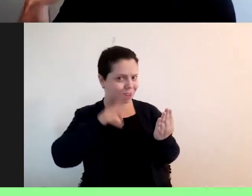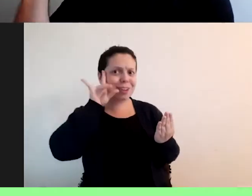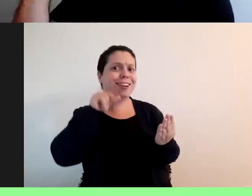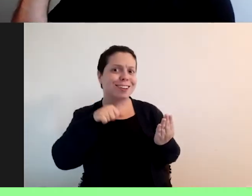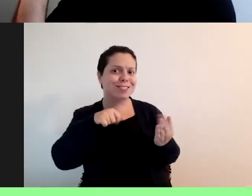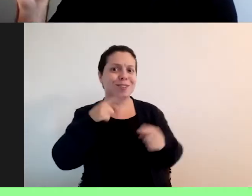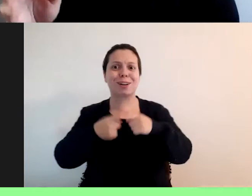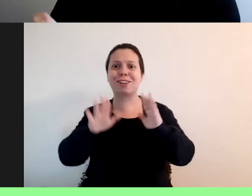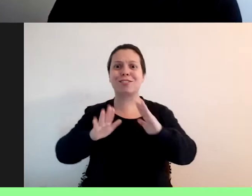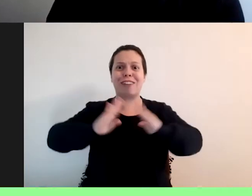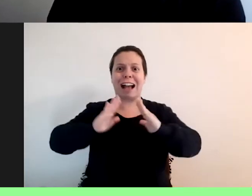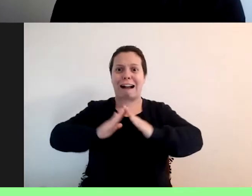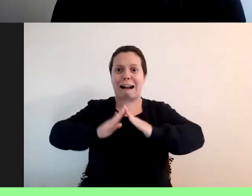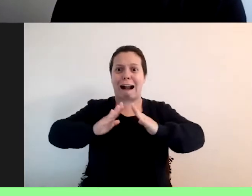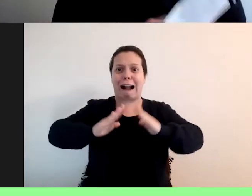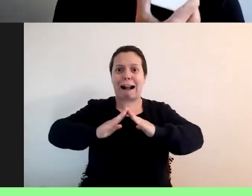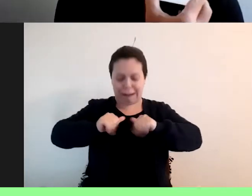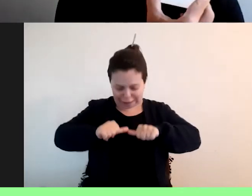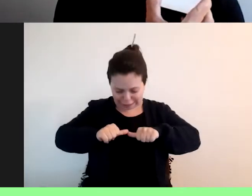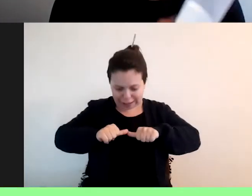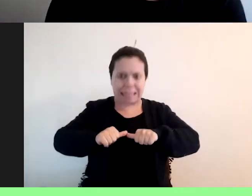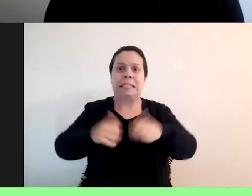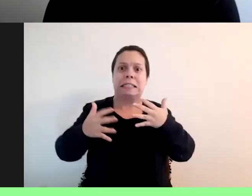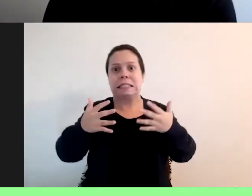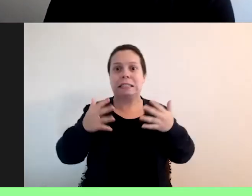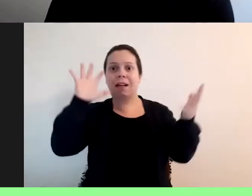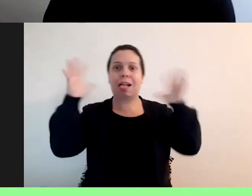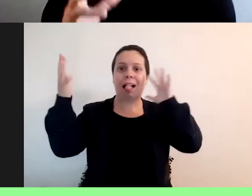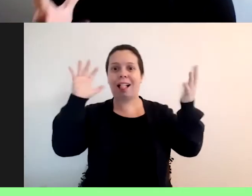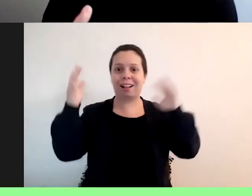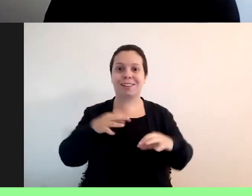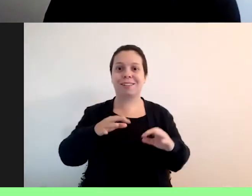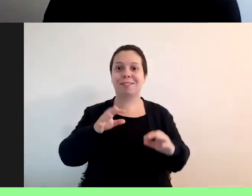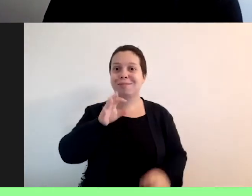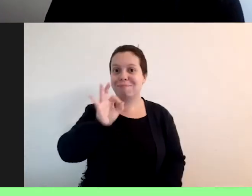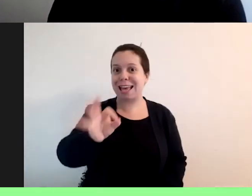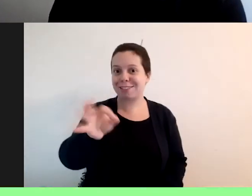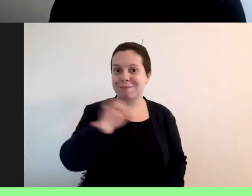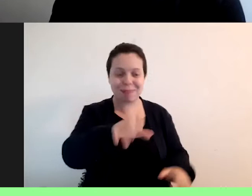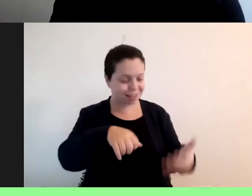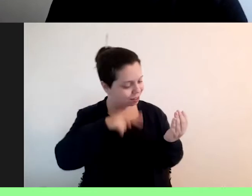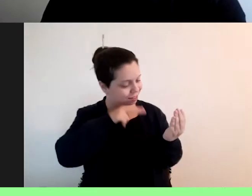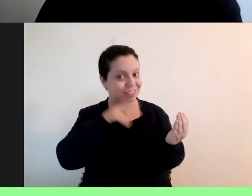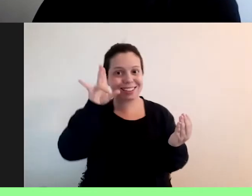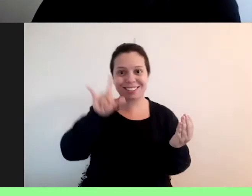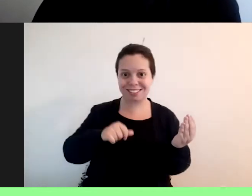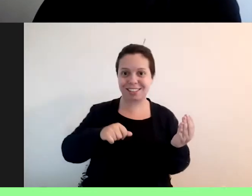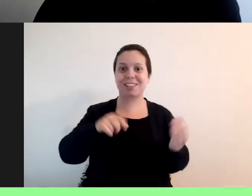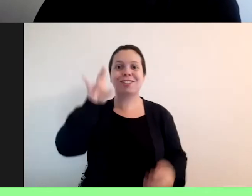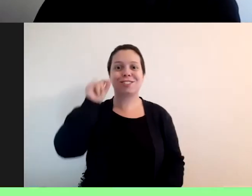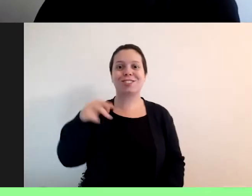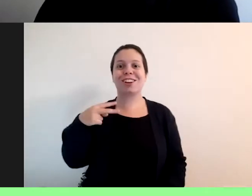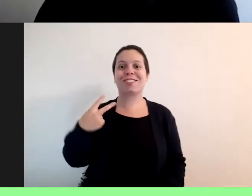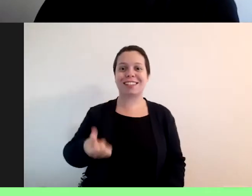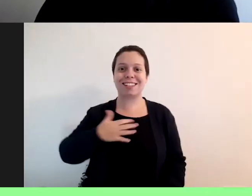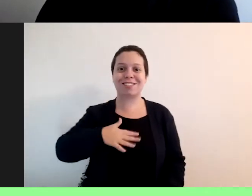tempo todo, a gente acaba esquecendo até o dia que é. Juro por Deus, peguei o telefone aqui para ver que dia que era. Dia 26 de agosto, 17h13, a gente demorou um pouquinho para